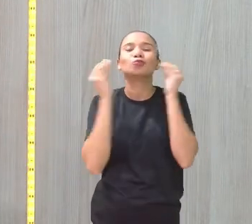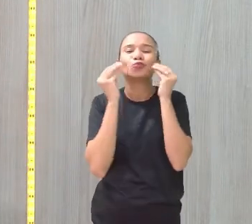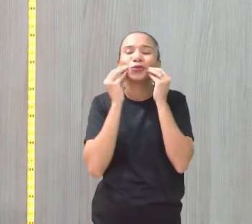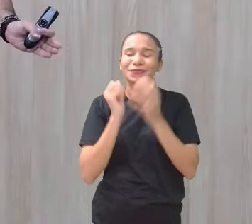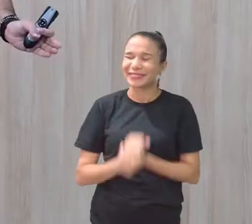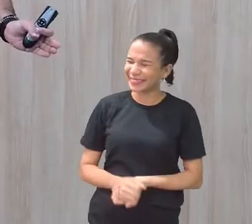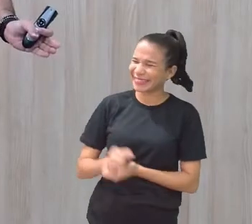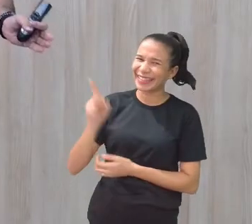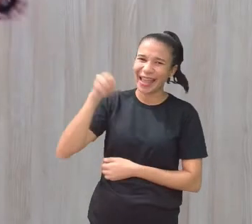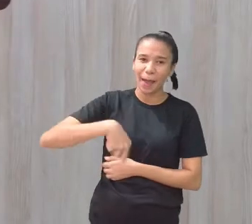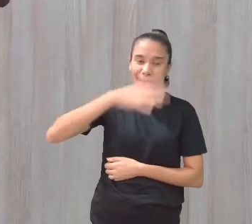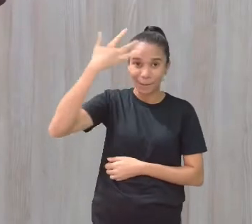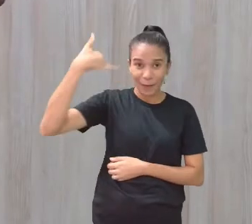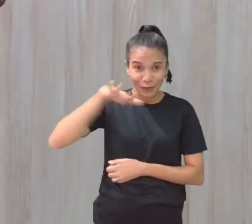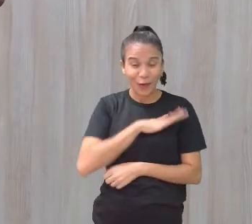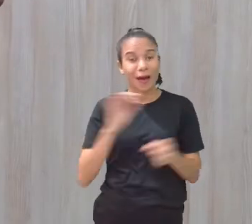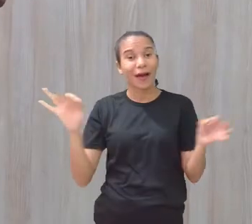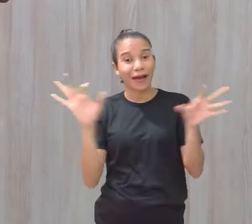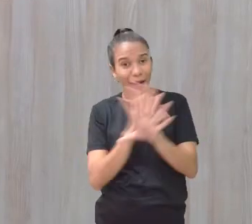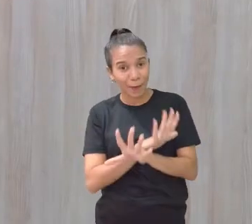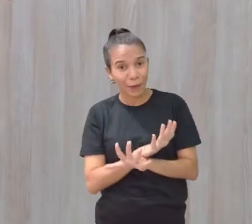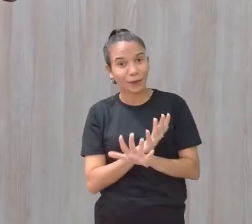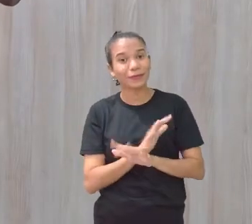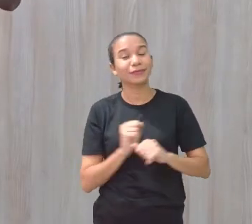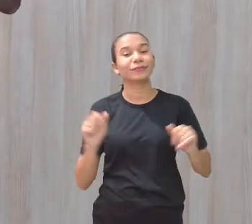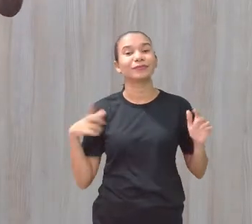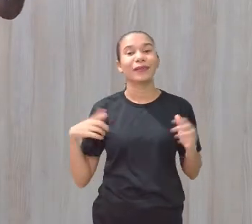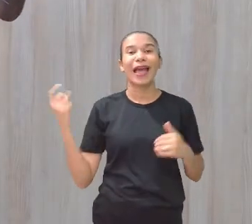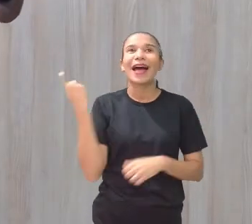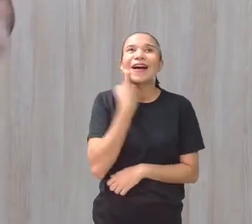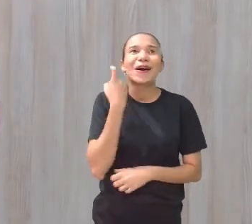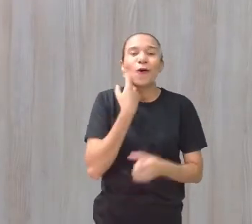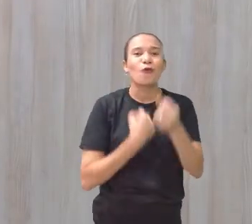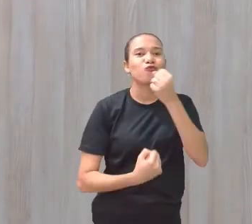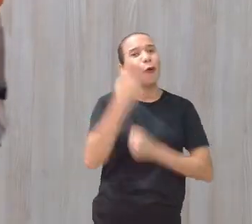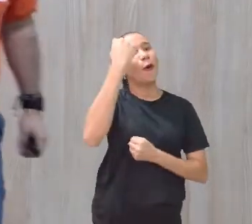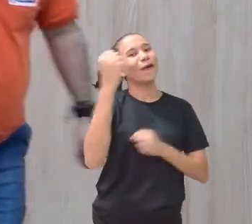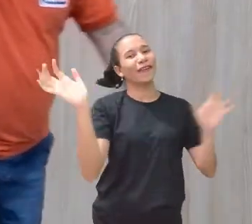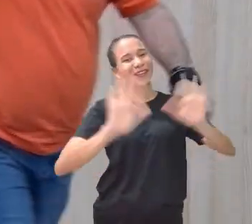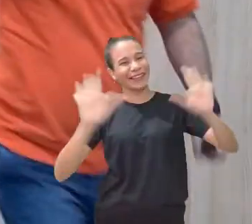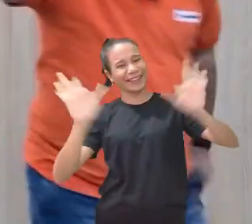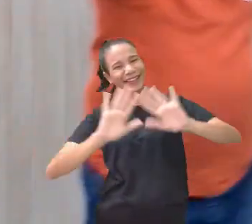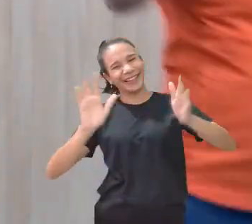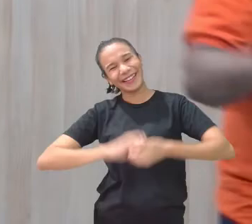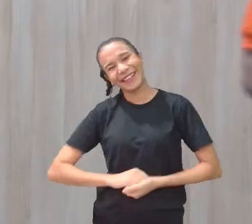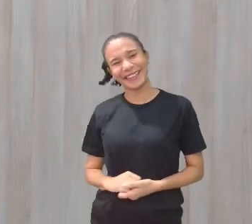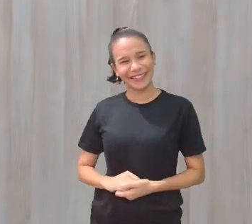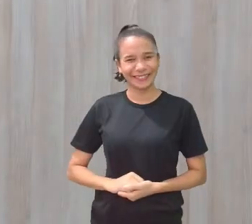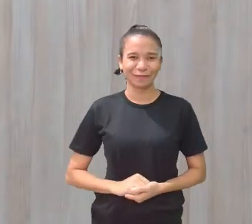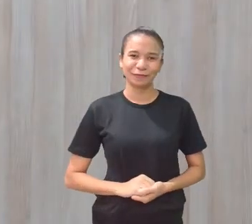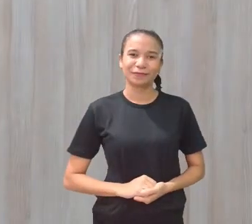é isso, gente. Terminamos e sextou. Tchau, tchau.